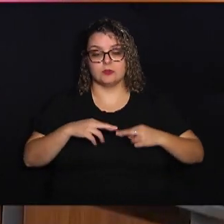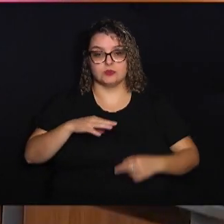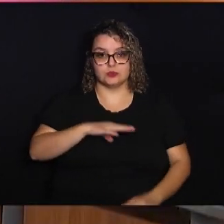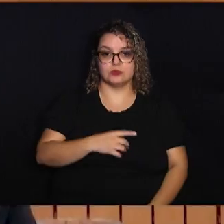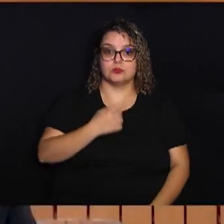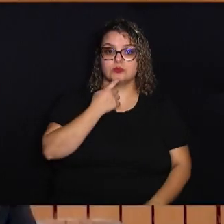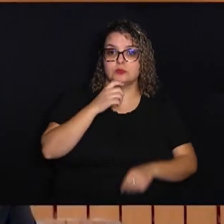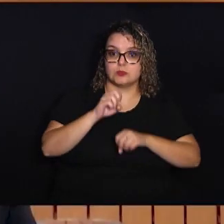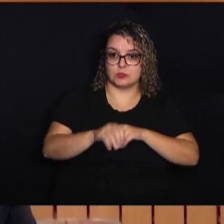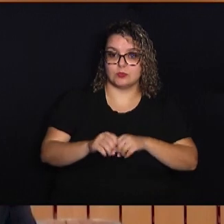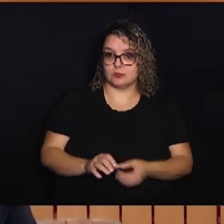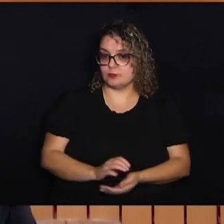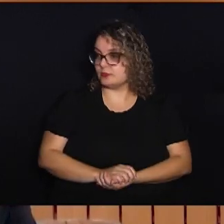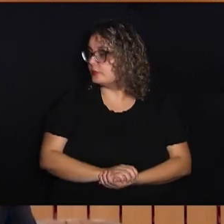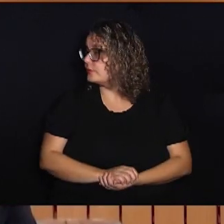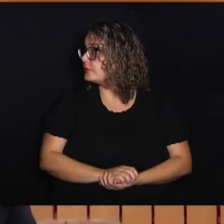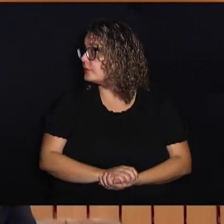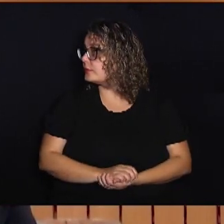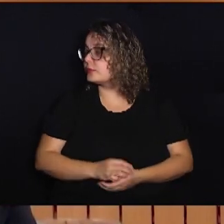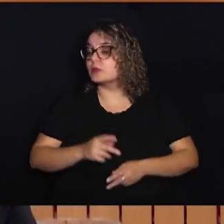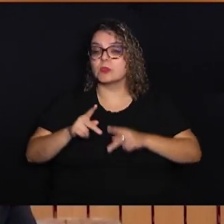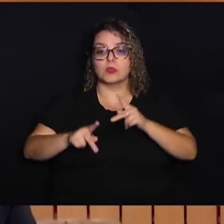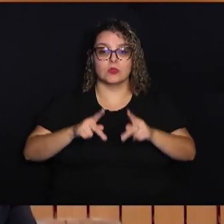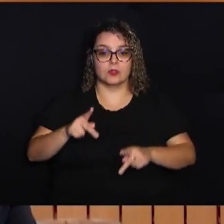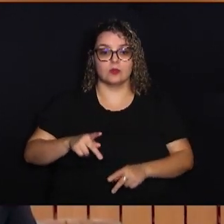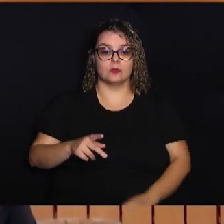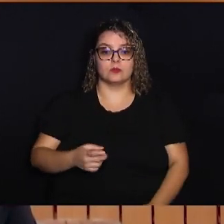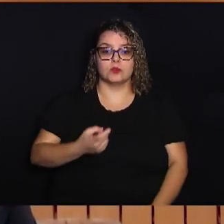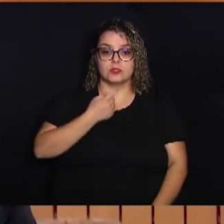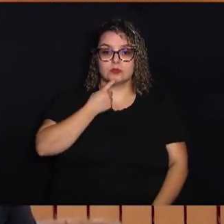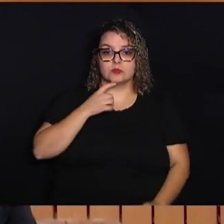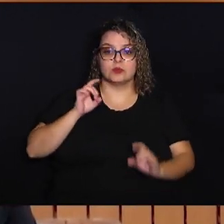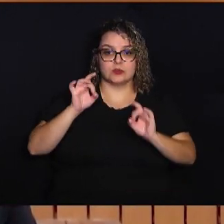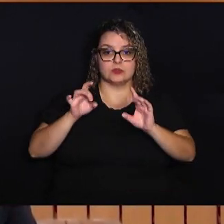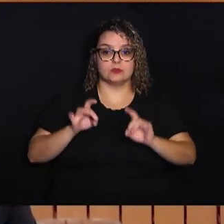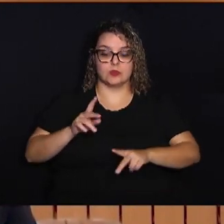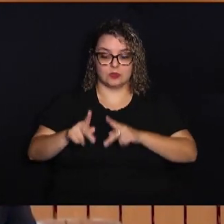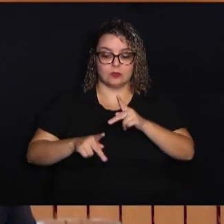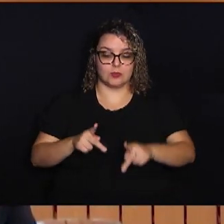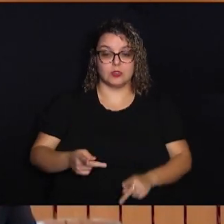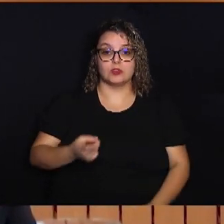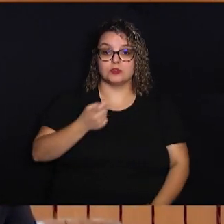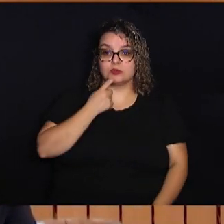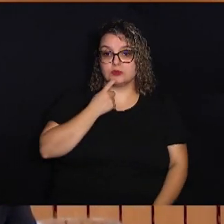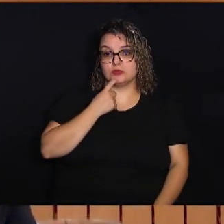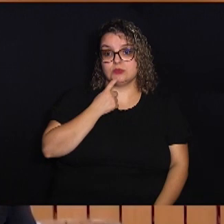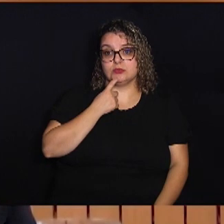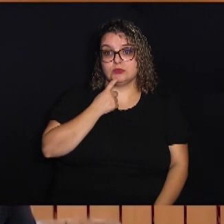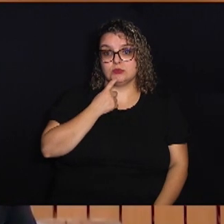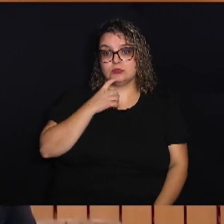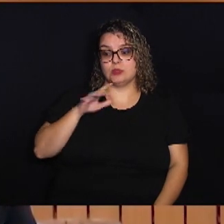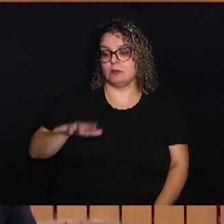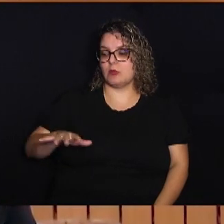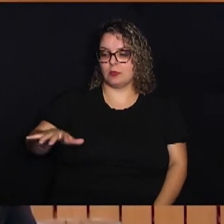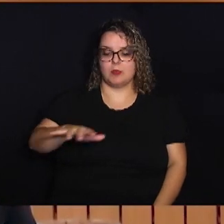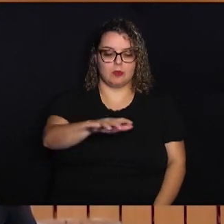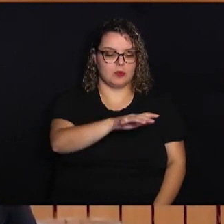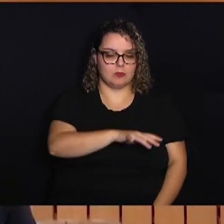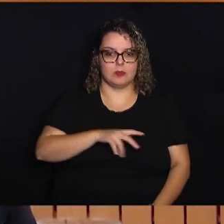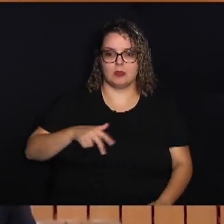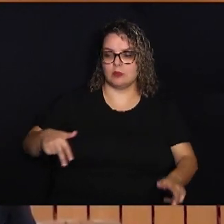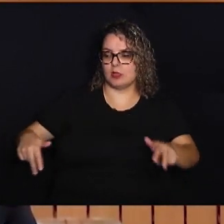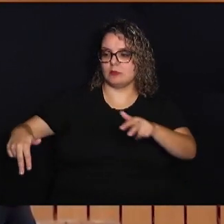né? Eu acho muito importante os ensinamentos que ele passa, né, sobre situações que a gente tem que, como a gente se recorrer,